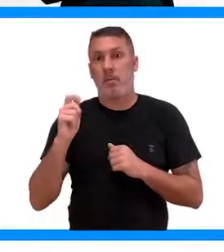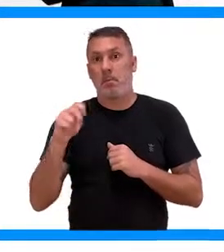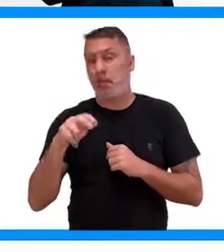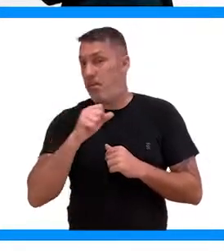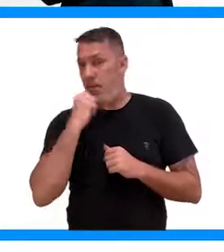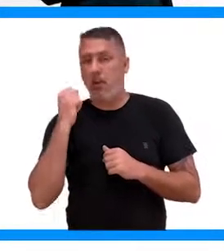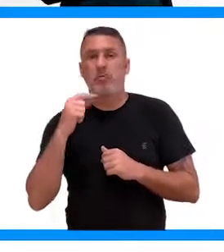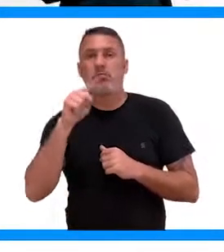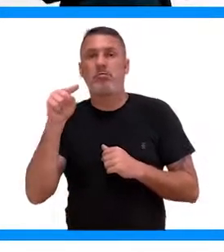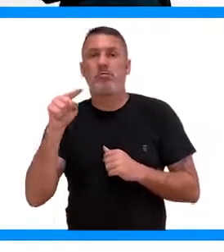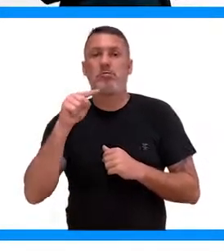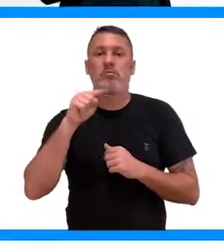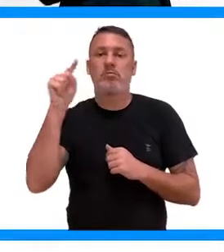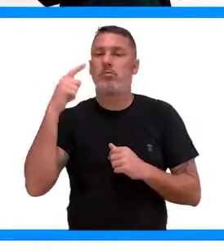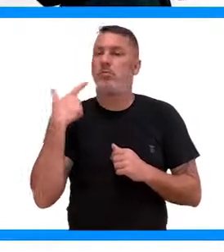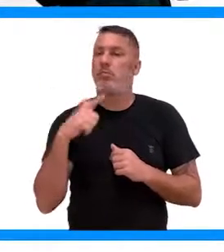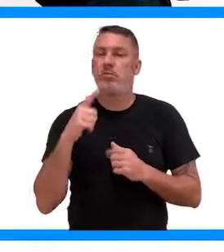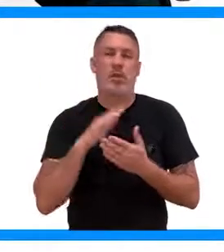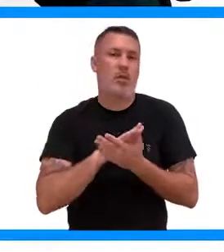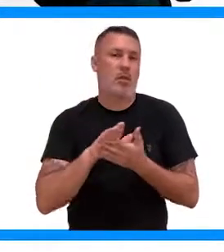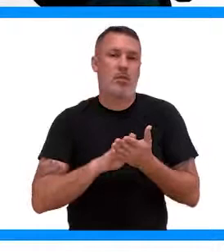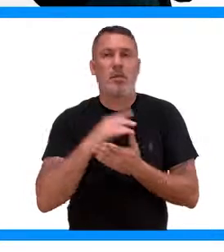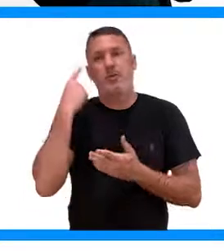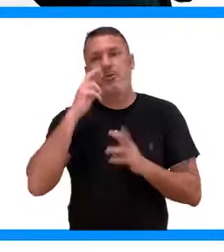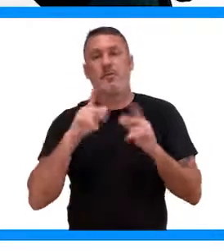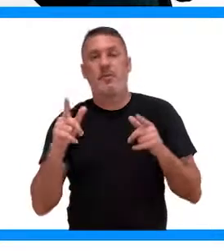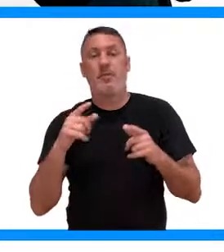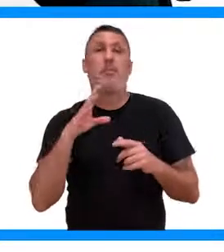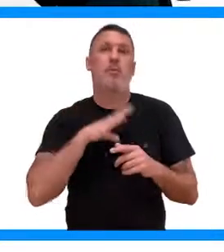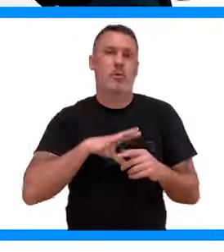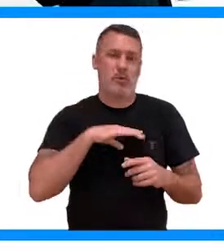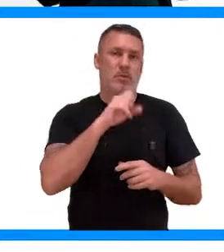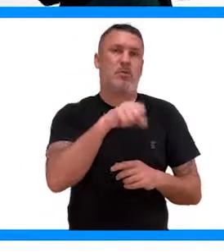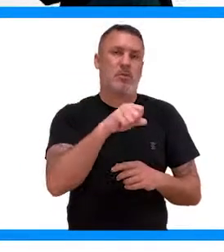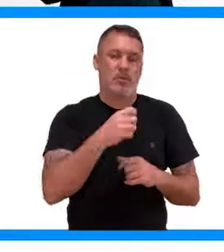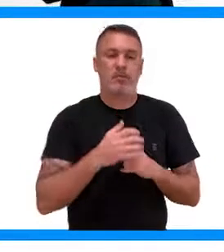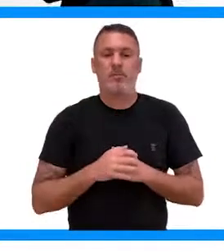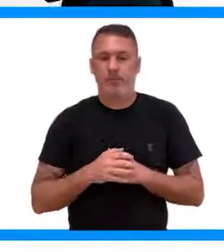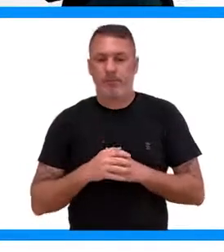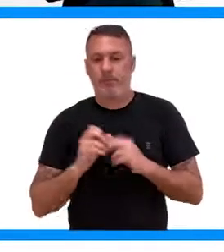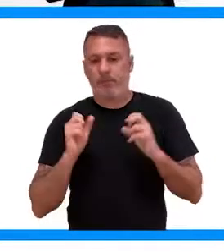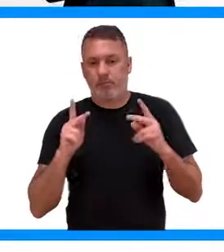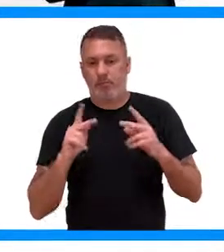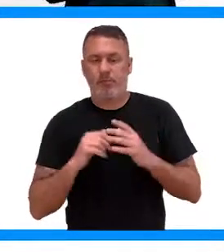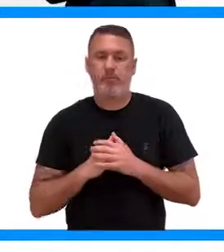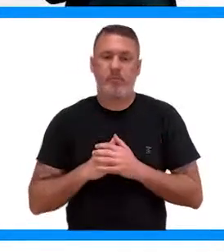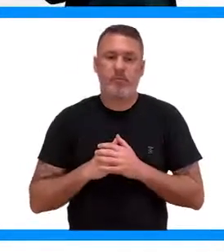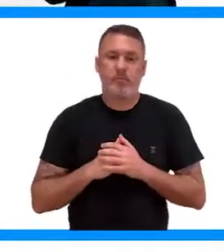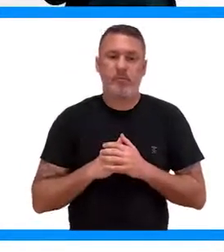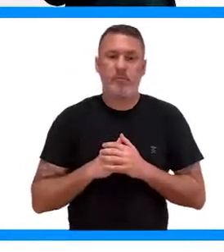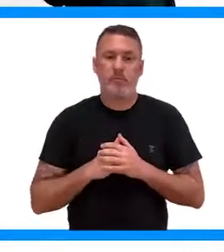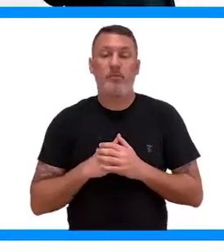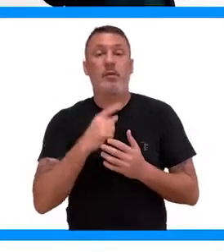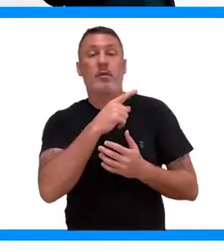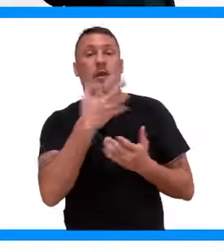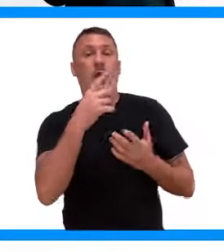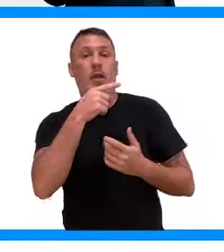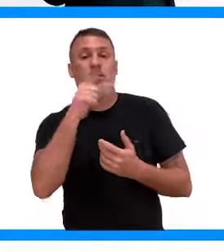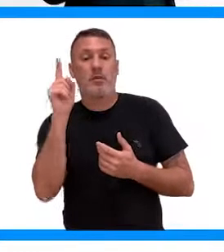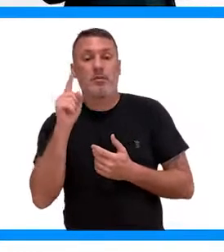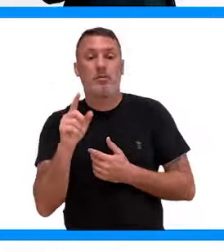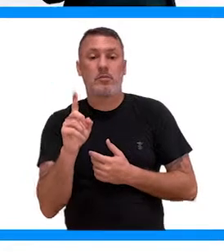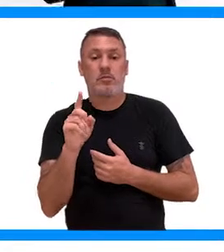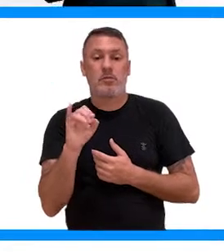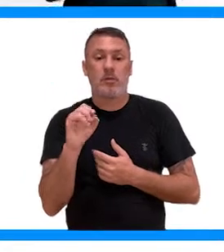fé e pão não levam acento no espanhol e no português levam acento. Bien?